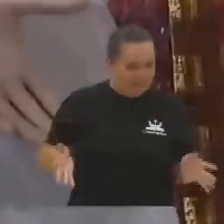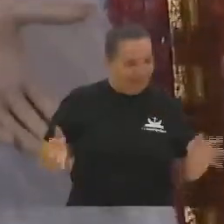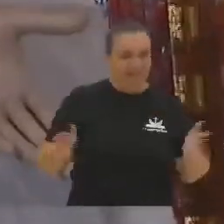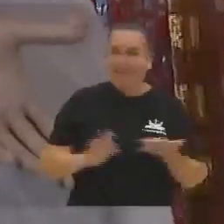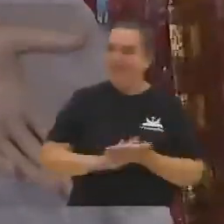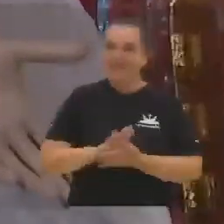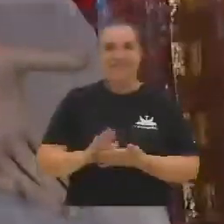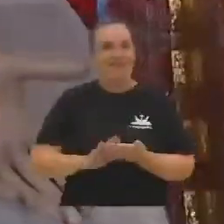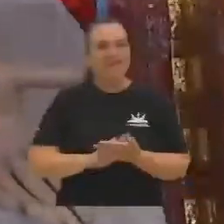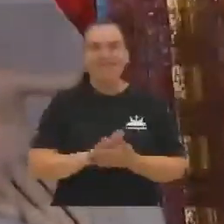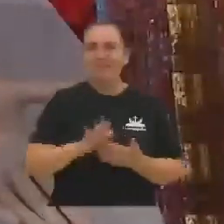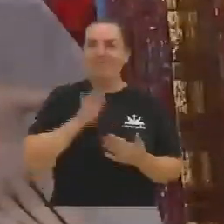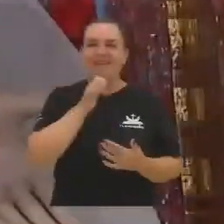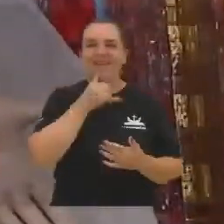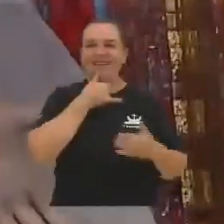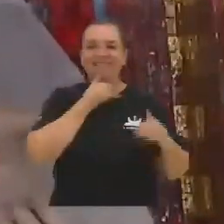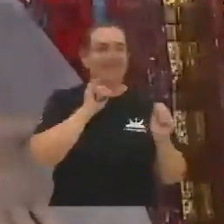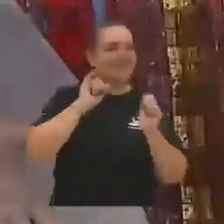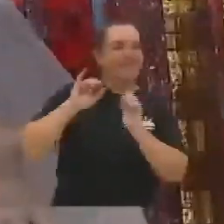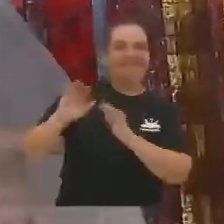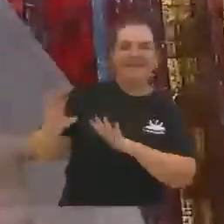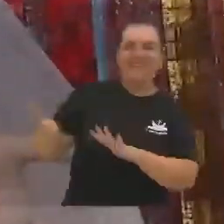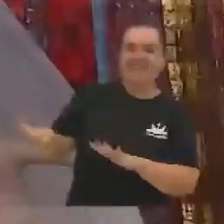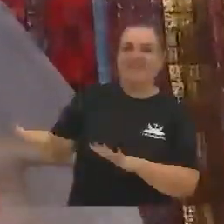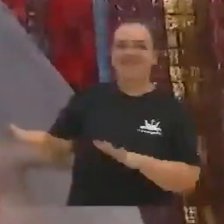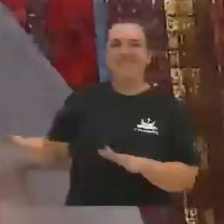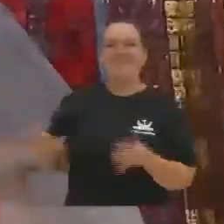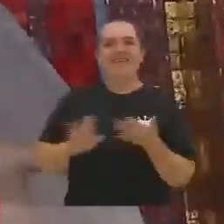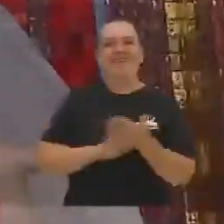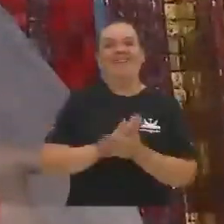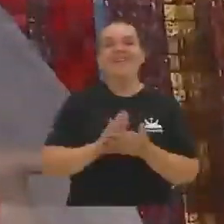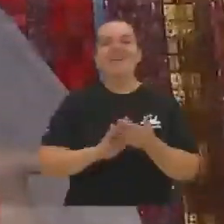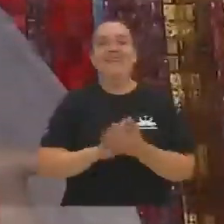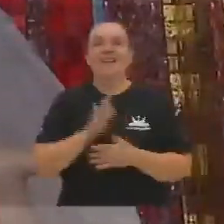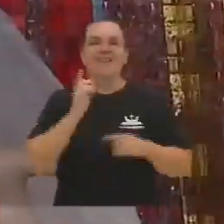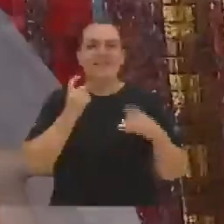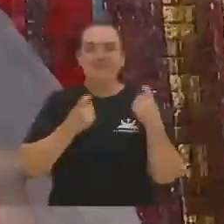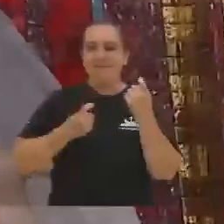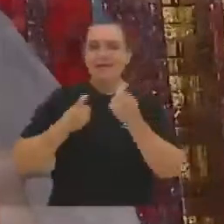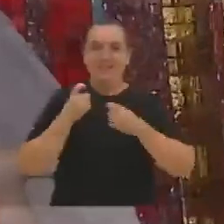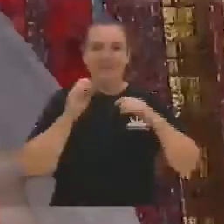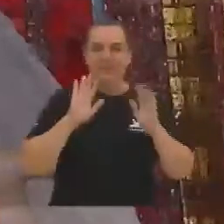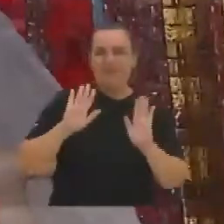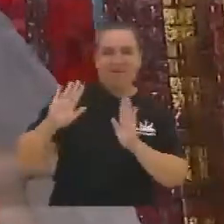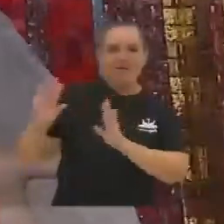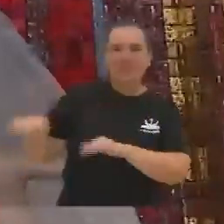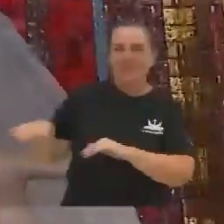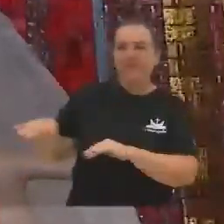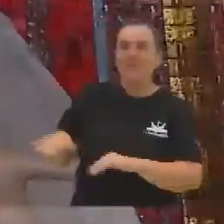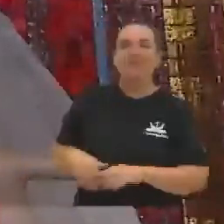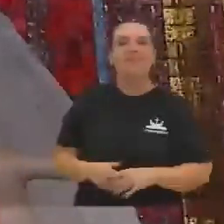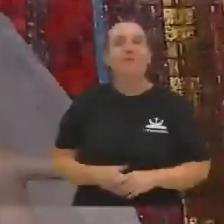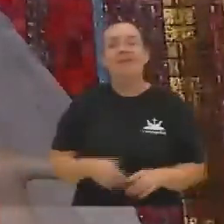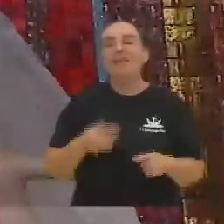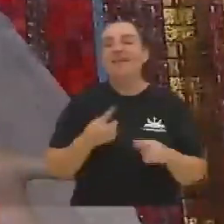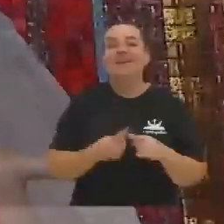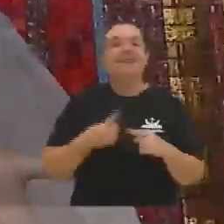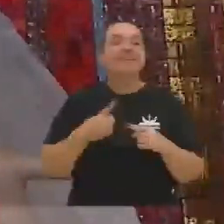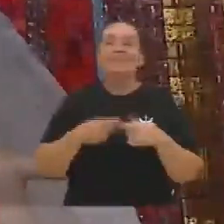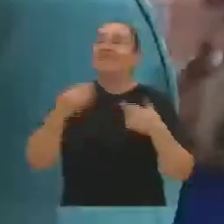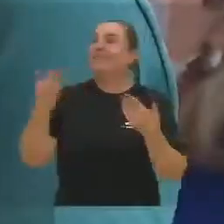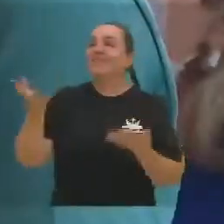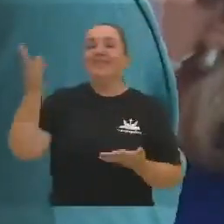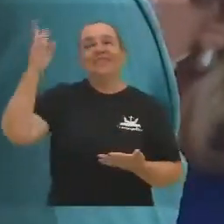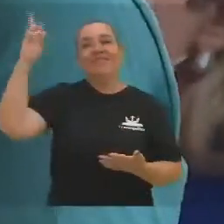Guadalupe. Nada me tristeza, nada me preocupe,